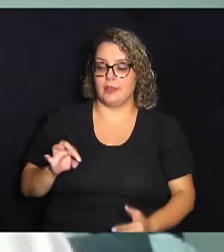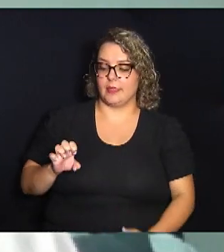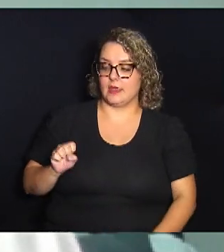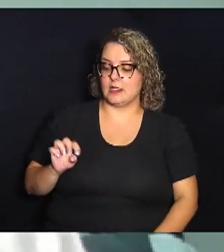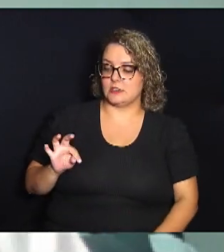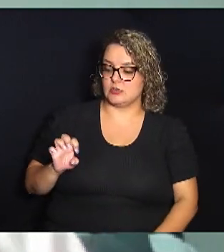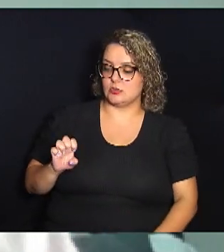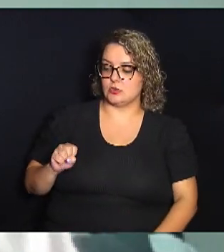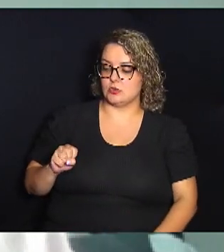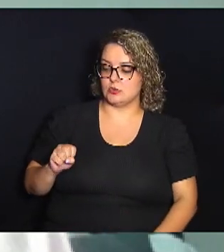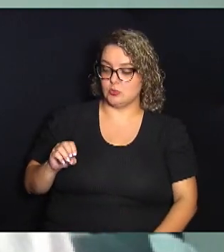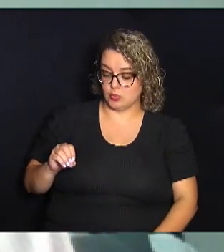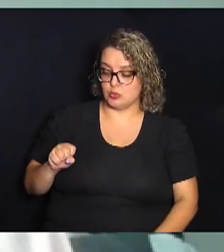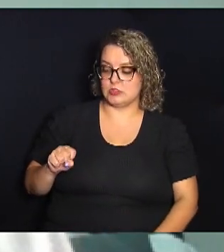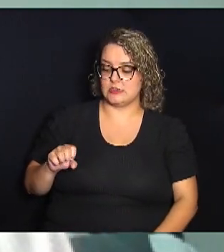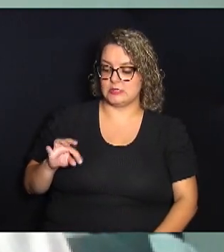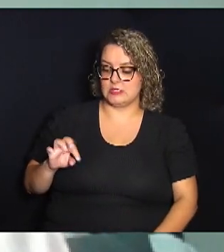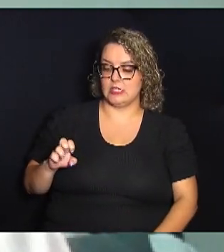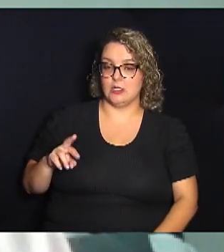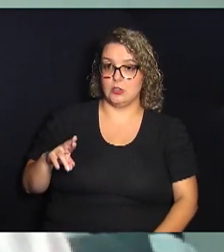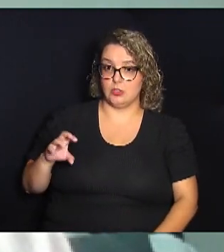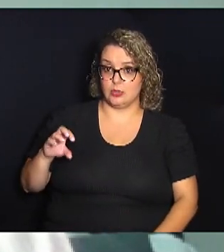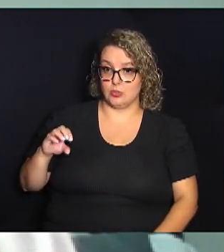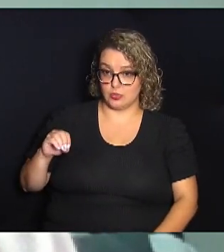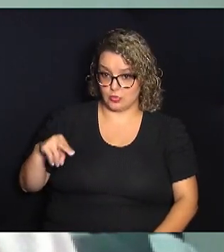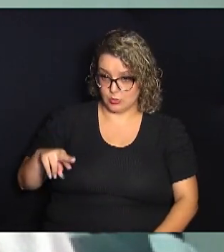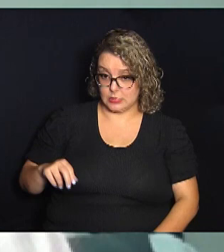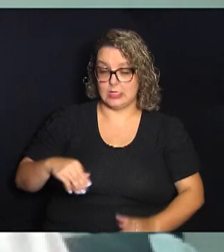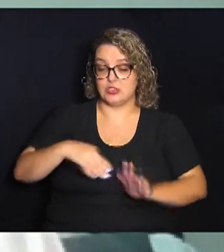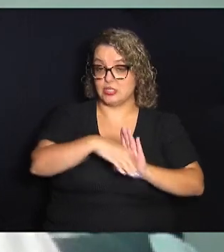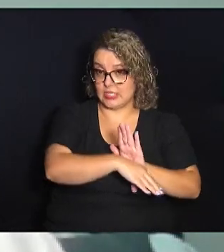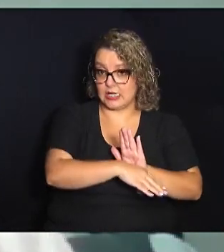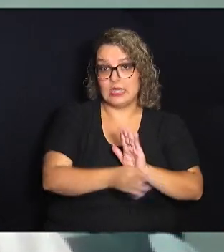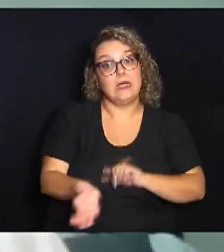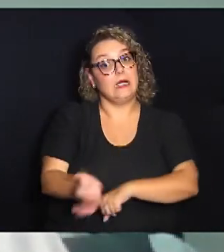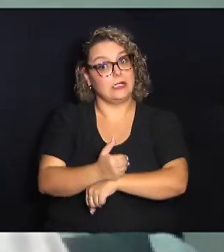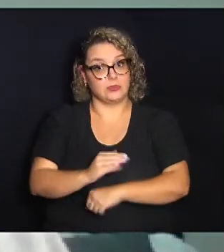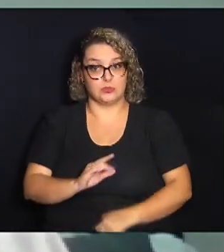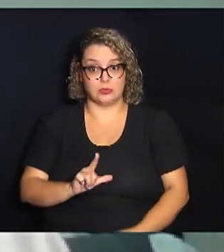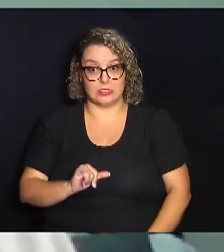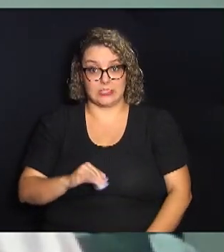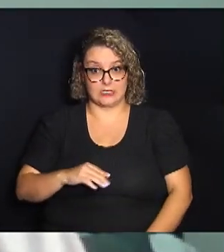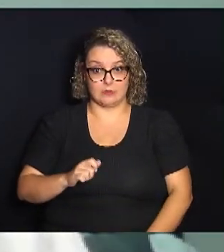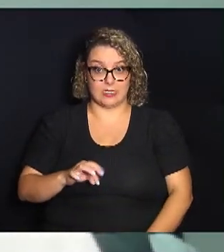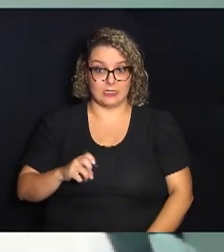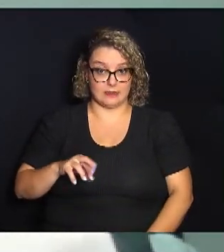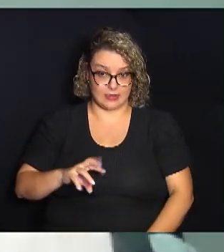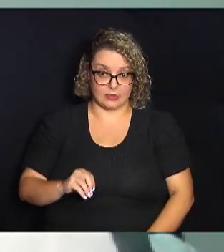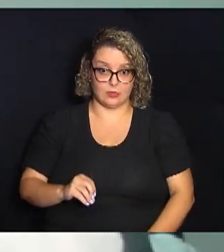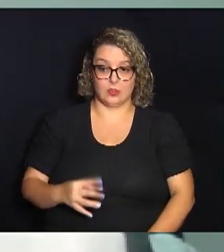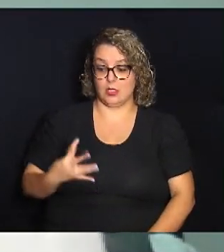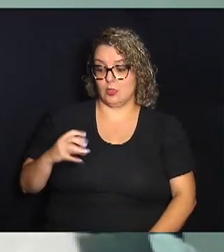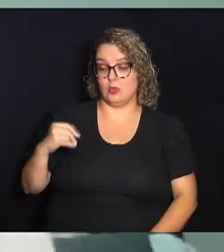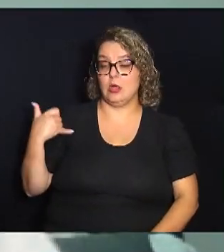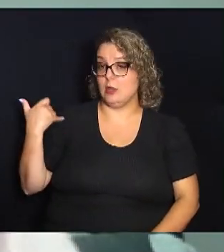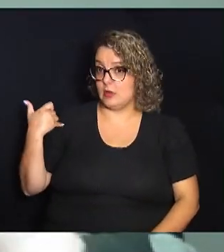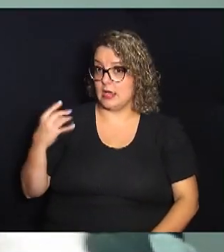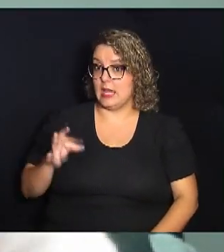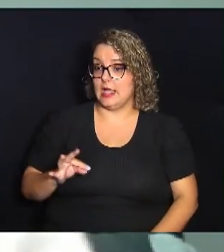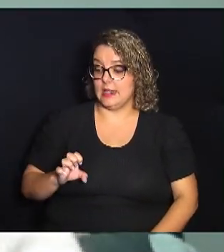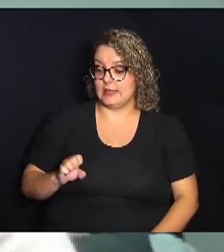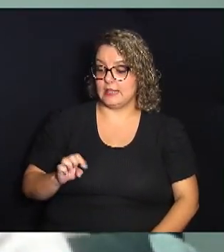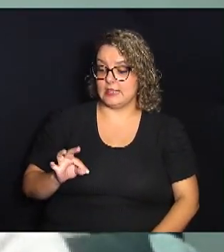testosterona dela já cai antes do climatério. E com 40 anos, por exemplo, a testosterona dela